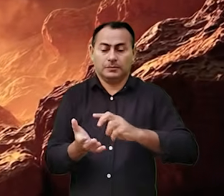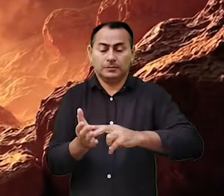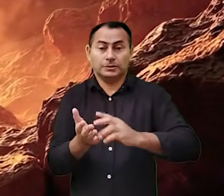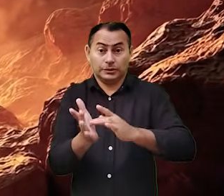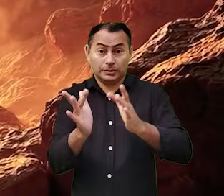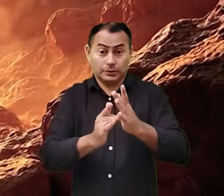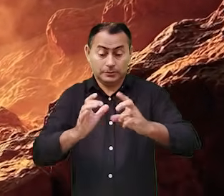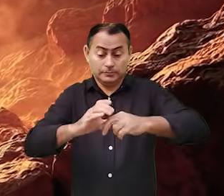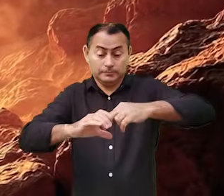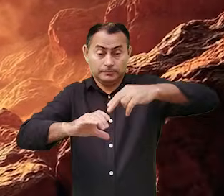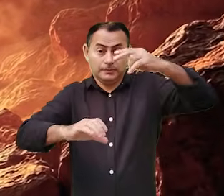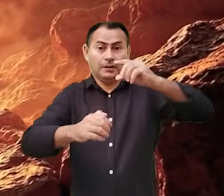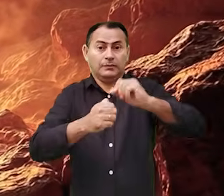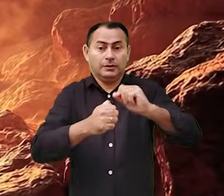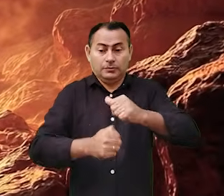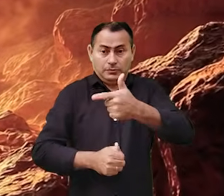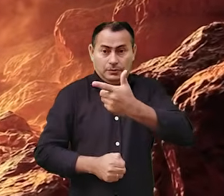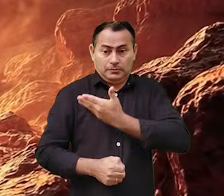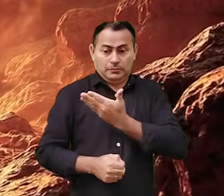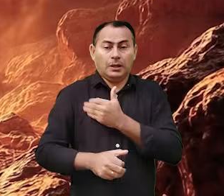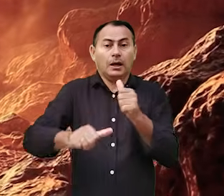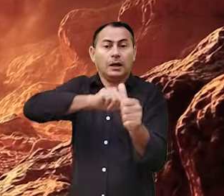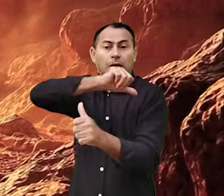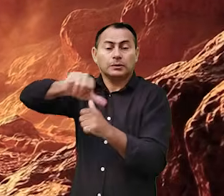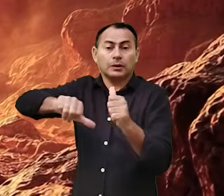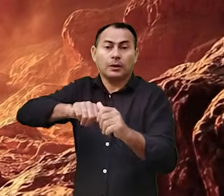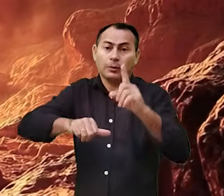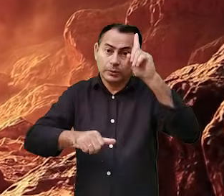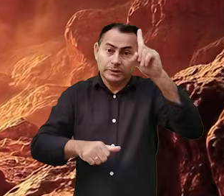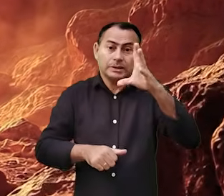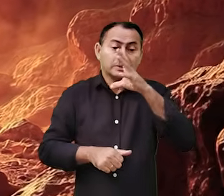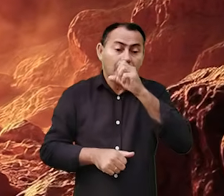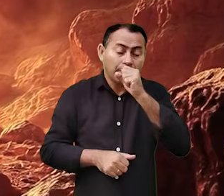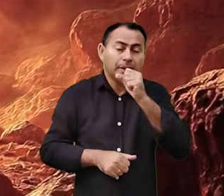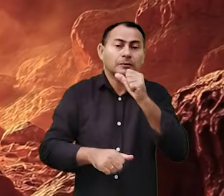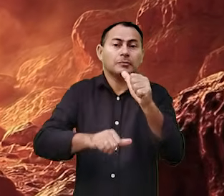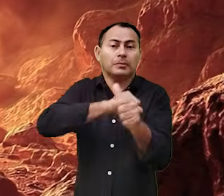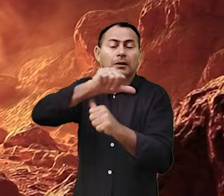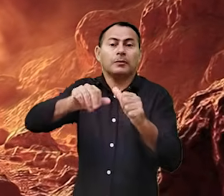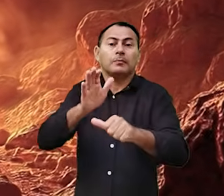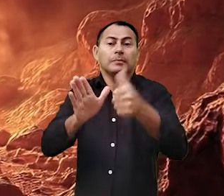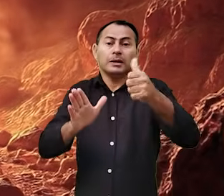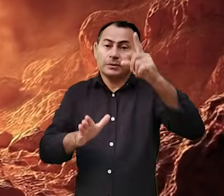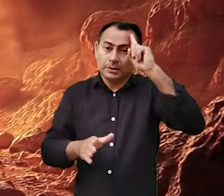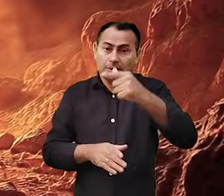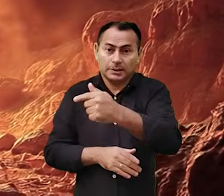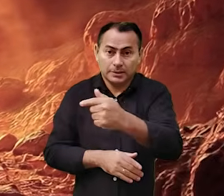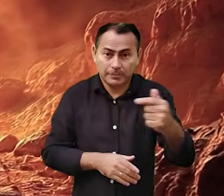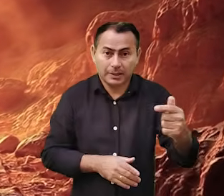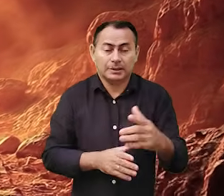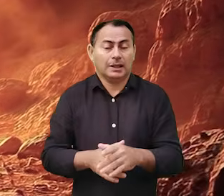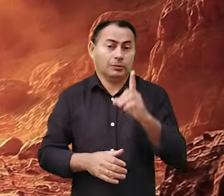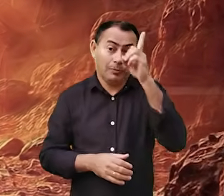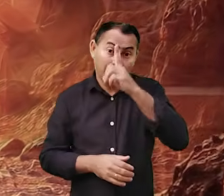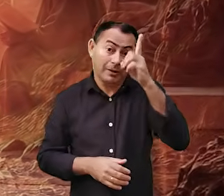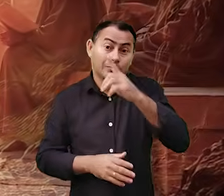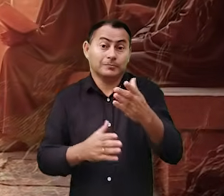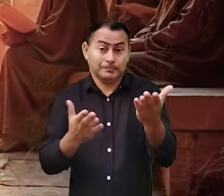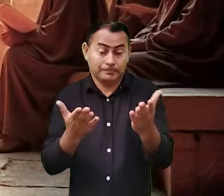Foi a ressurreição de Jesus Cristo que levou os apóstolos a trocarem o Sabat para o 1º dia da